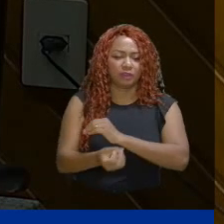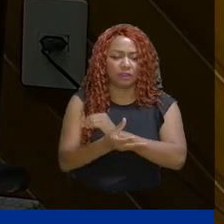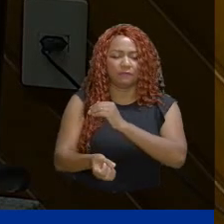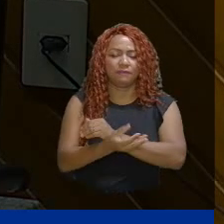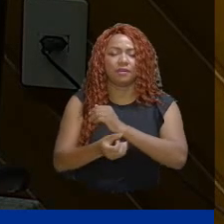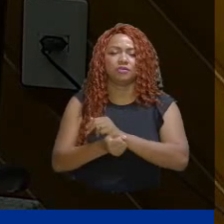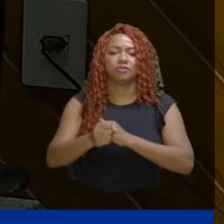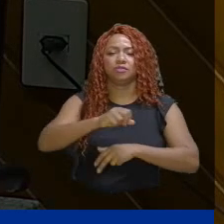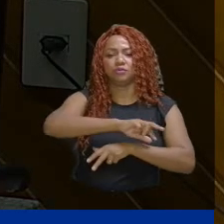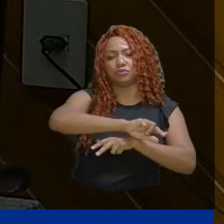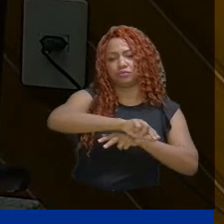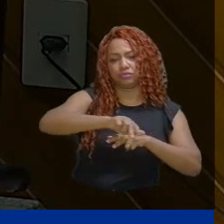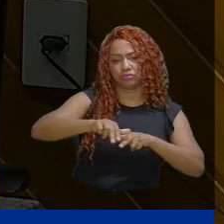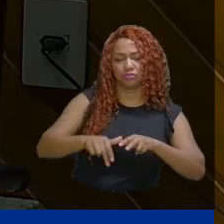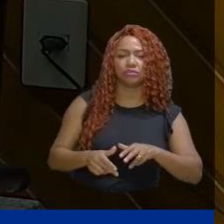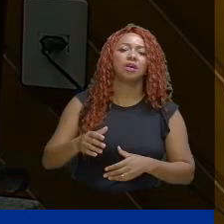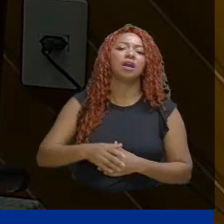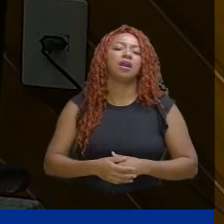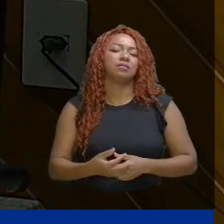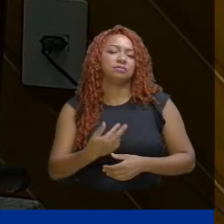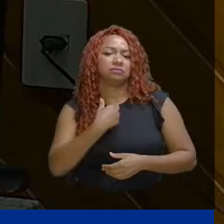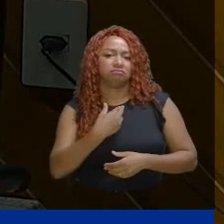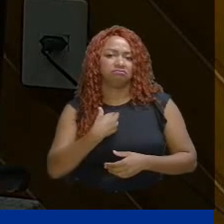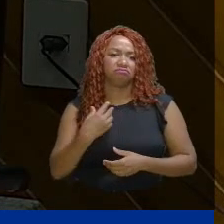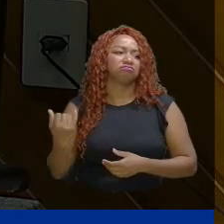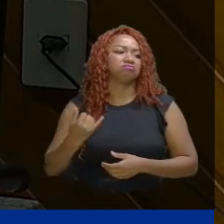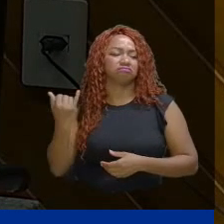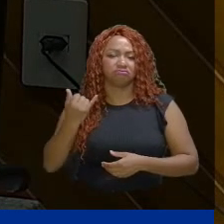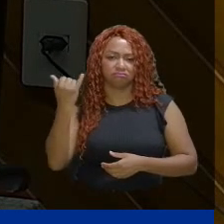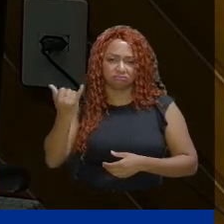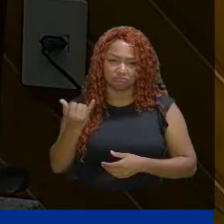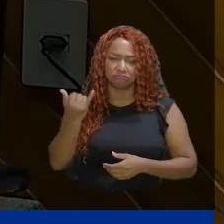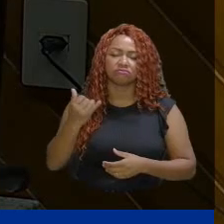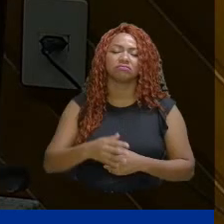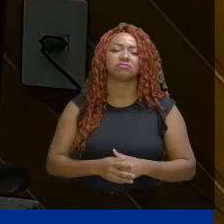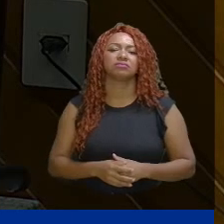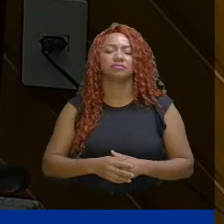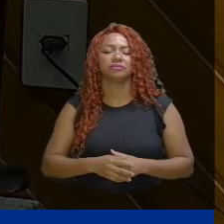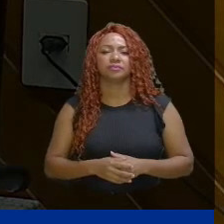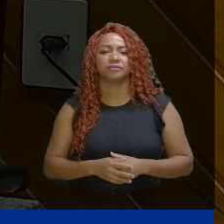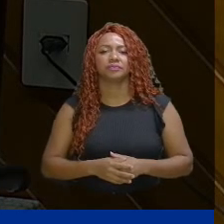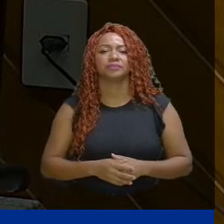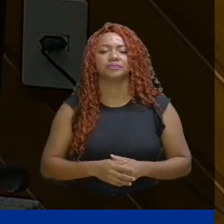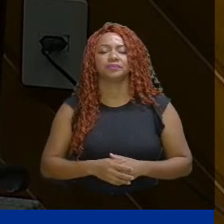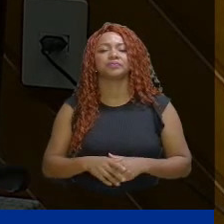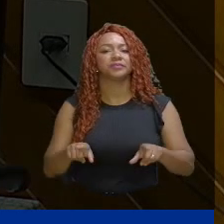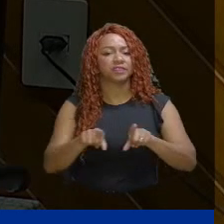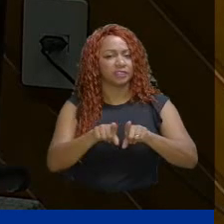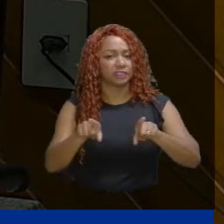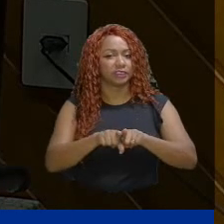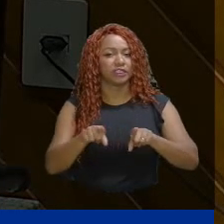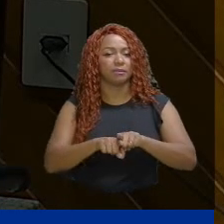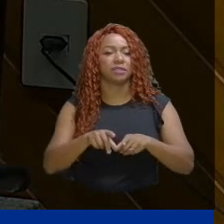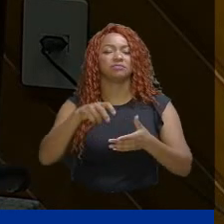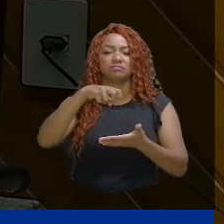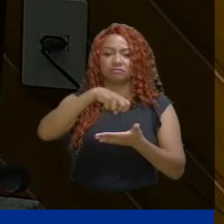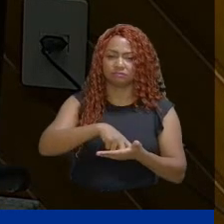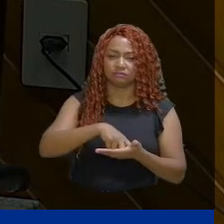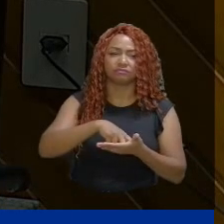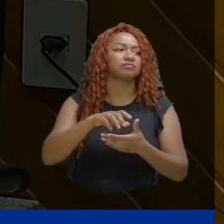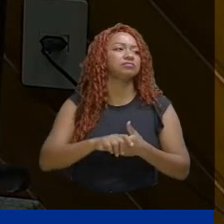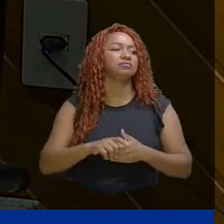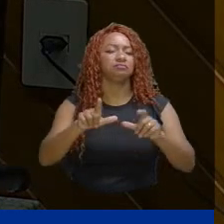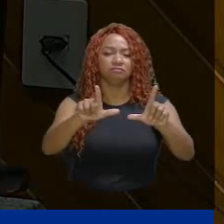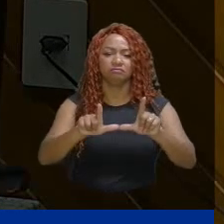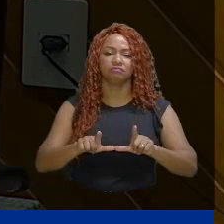à cota de gênero não é condição necessária para a configuração do ilícito e, consequentemente, sanção de cassação do demonstrativo